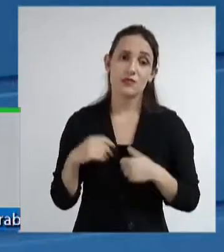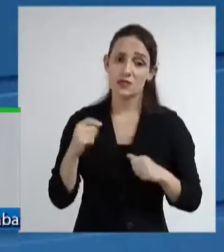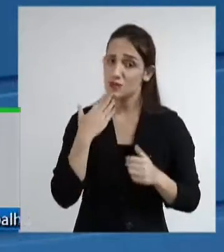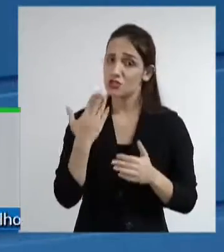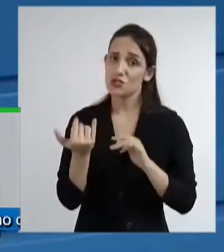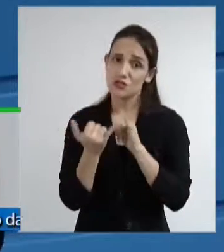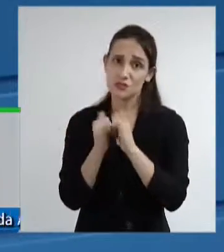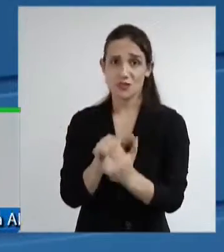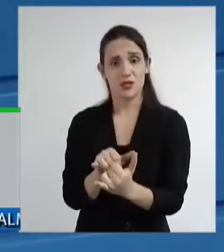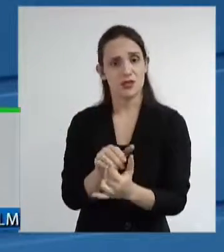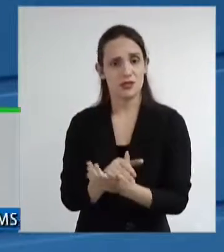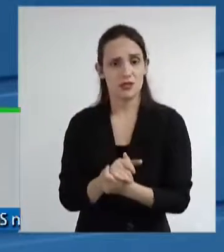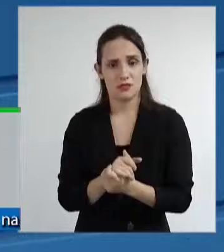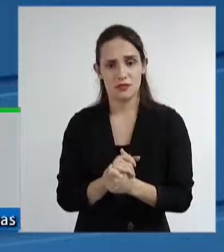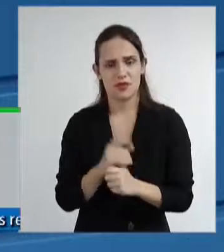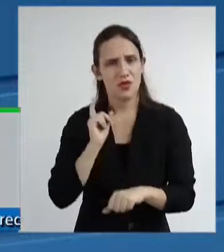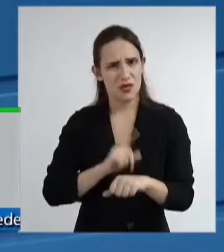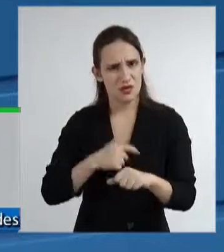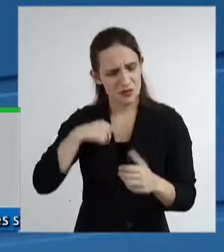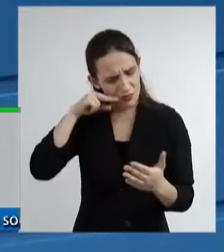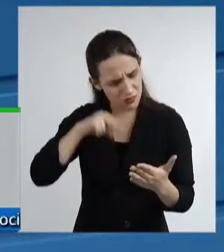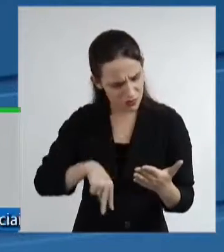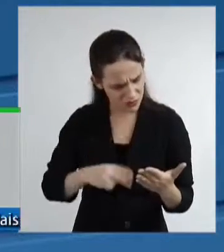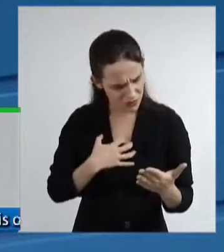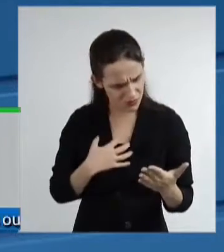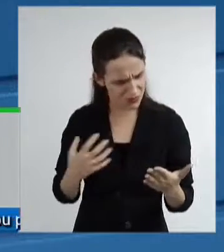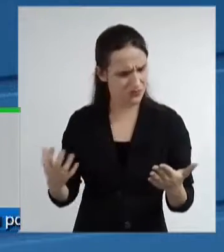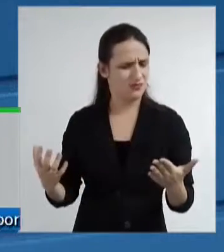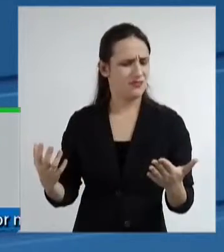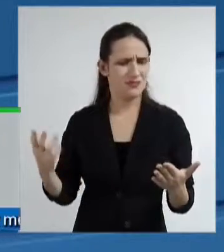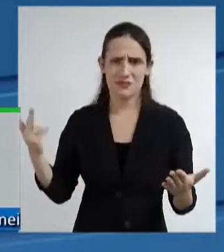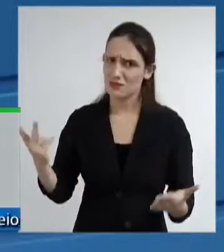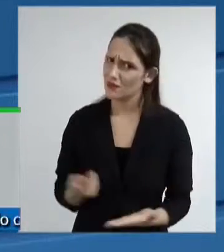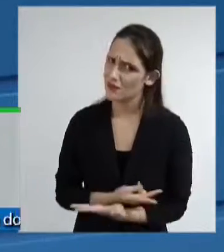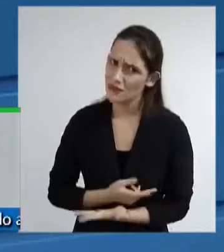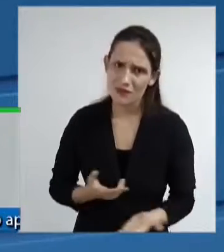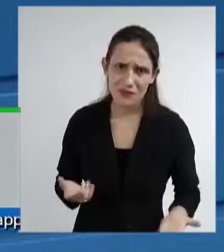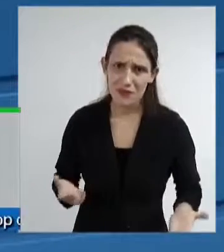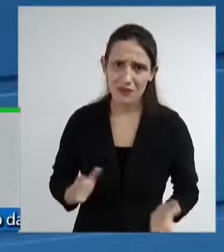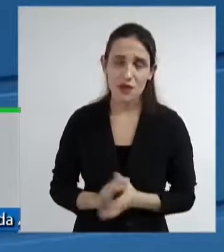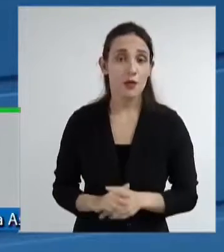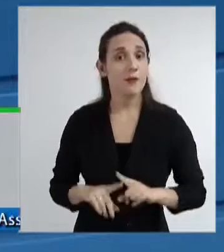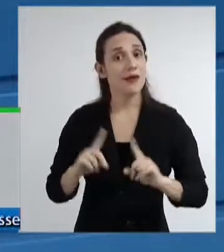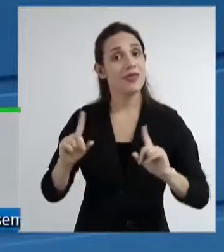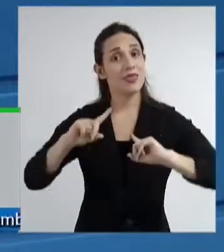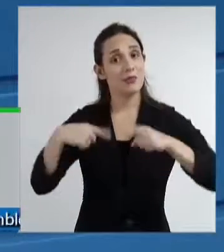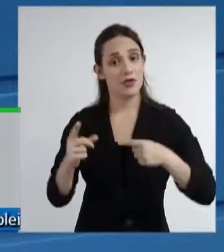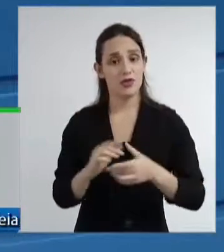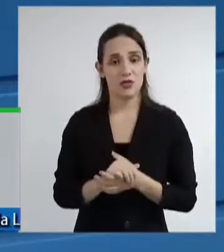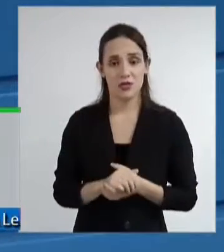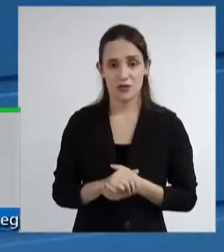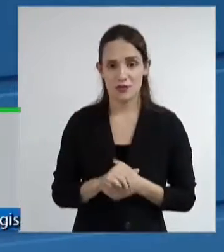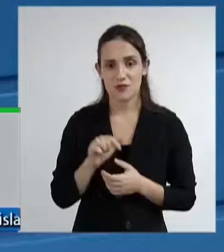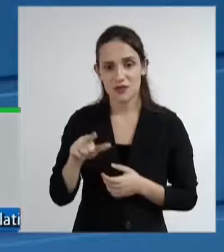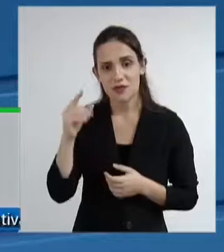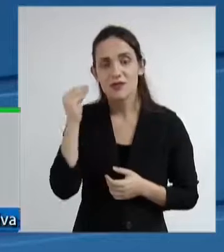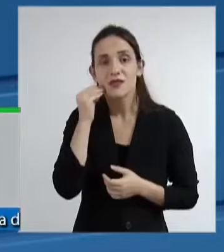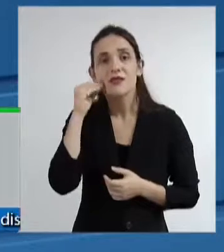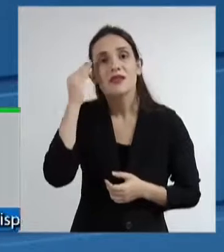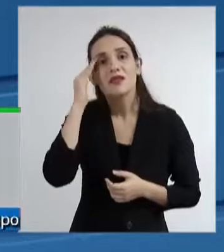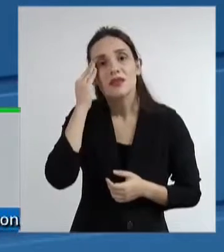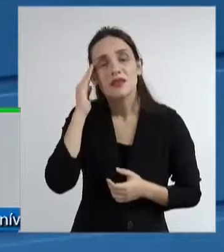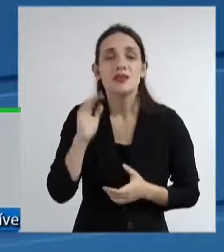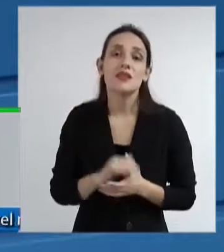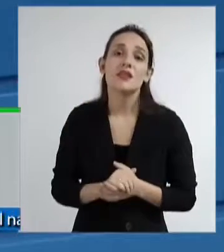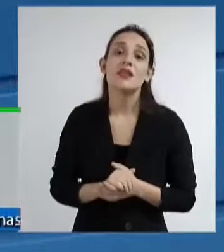retratar. Ao ler a notícia, a expressão ficou realmente mal colocada, mas quando você procura entender,